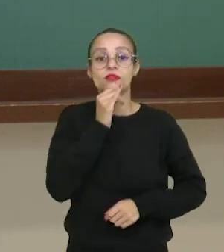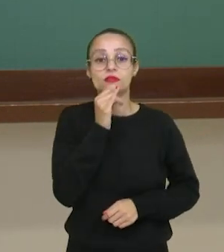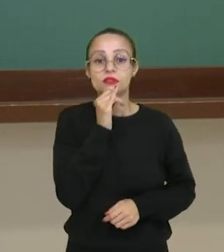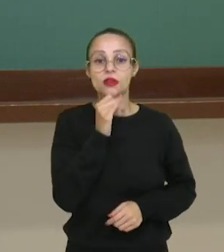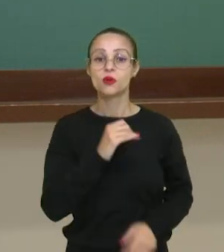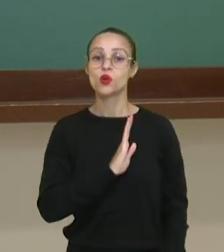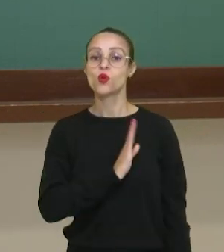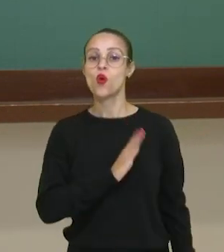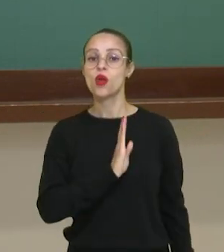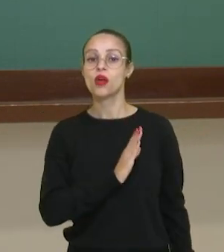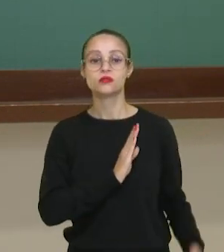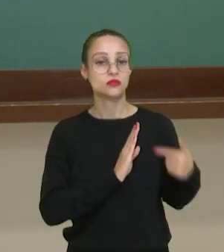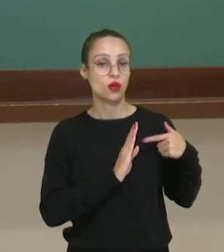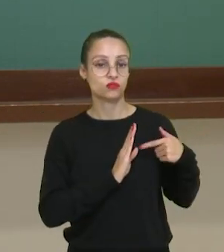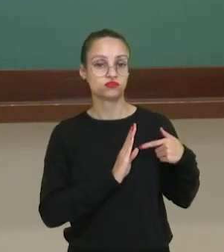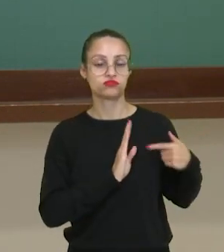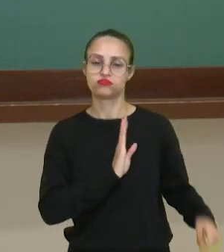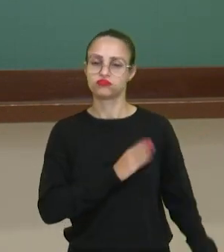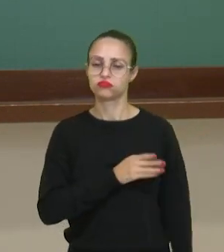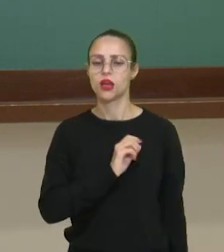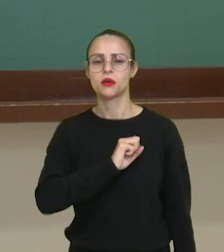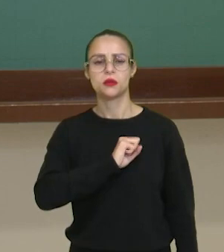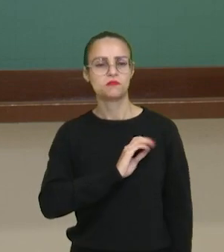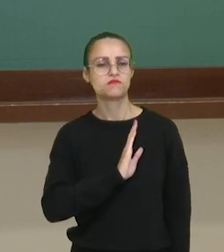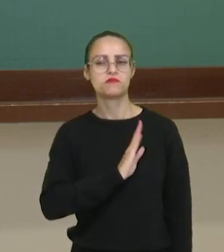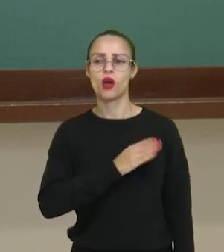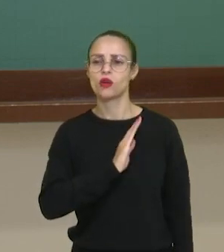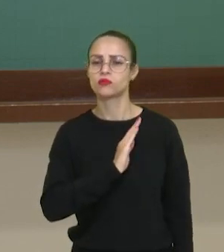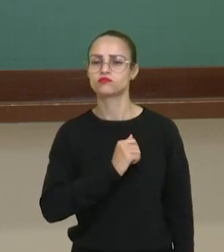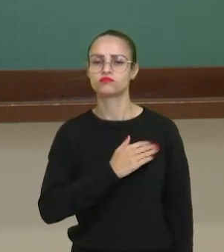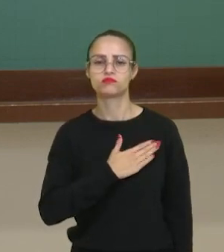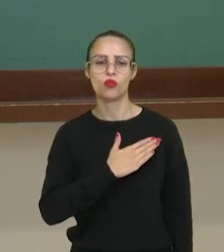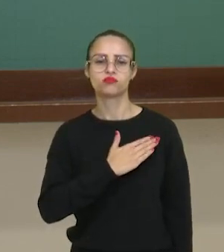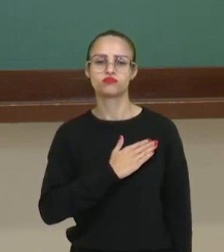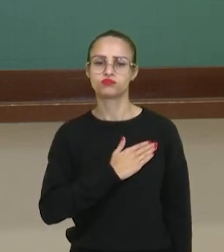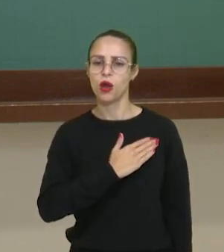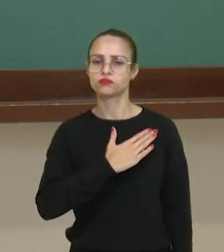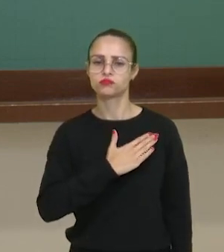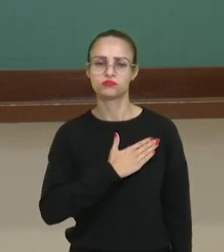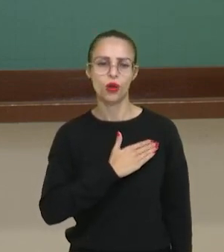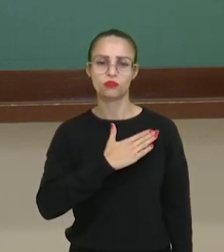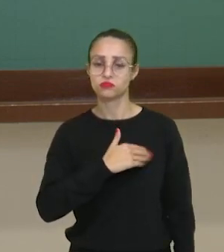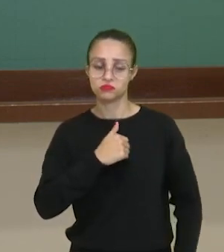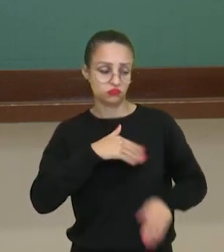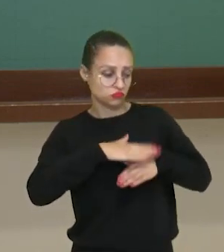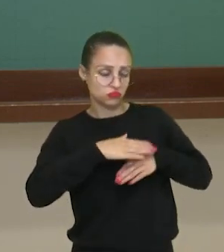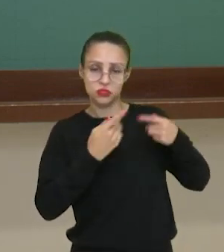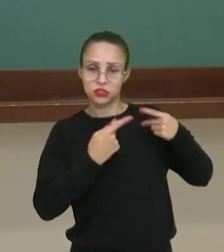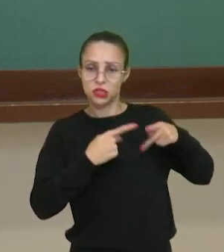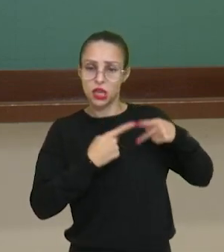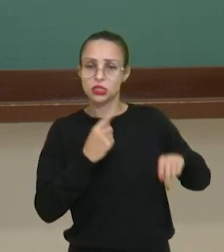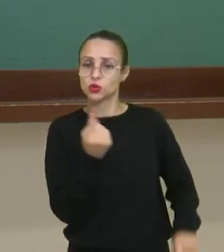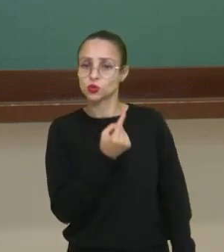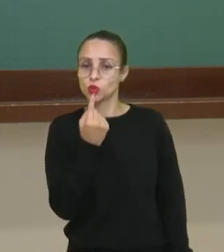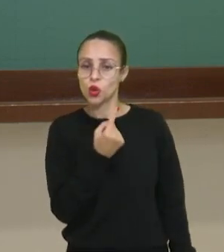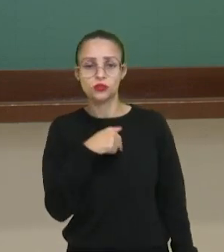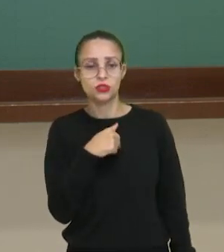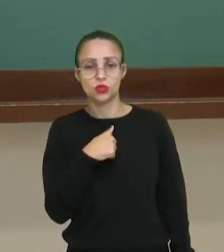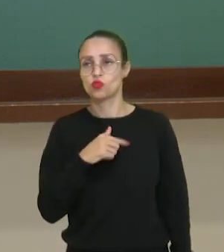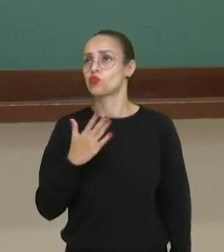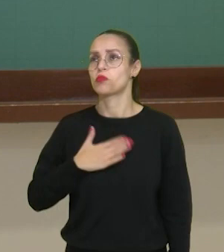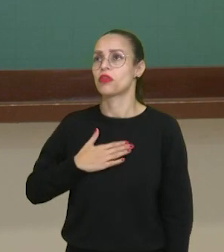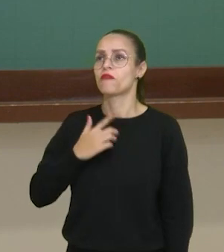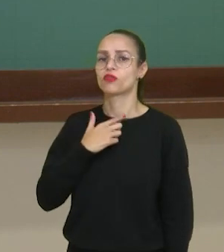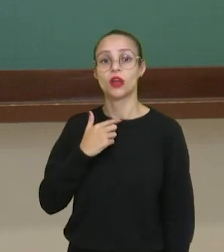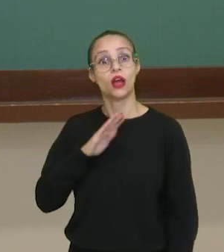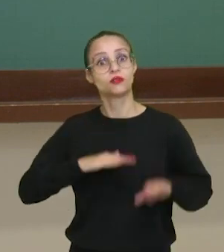nosso coração. O nosso coração, ele bate sozinho, independente da nossa vontade. Ora mais rápido, ora não tão